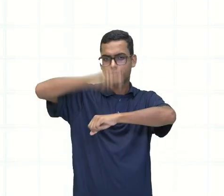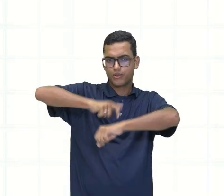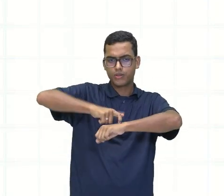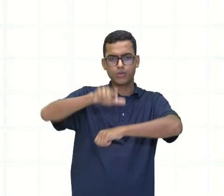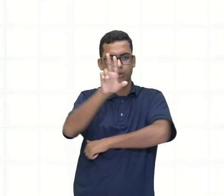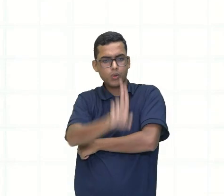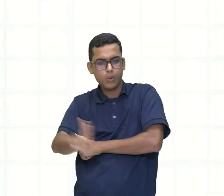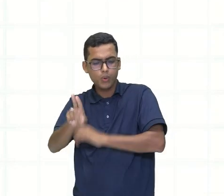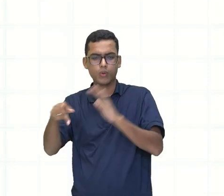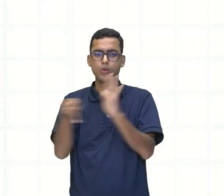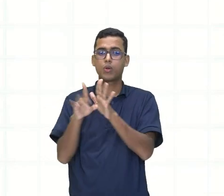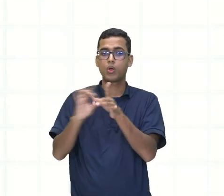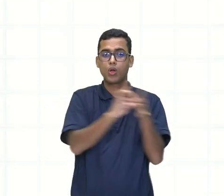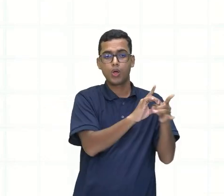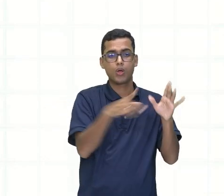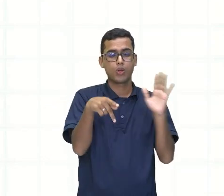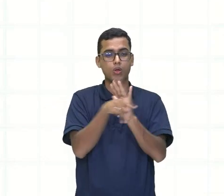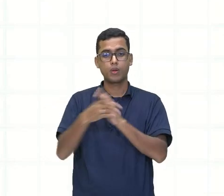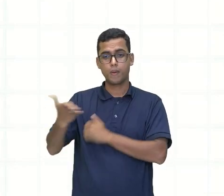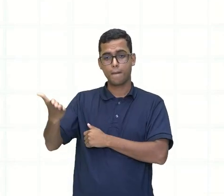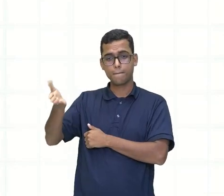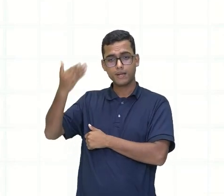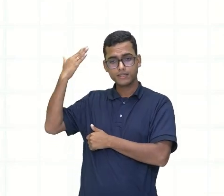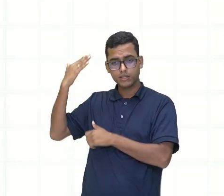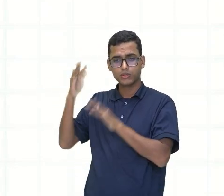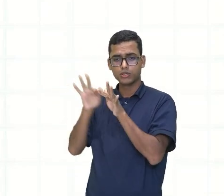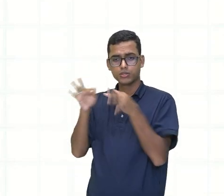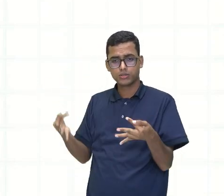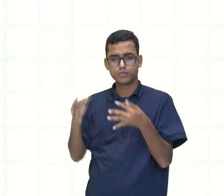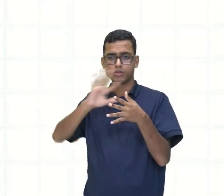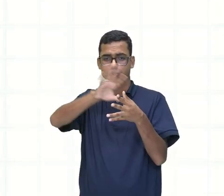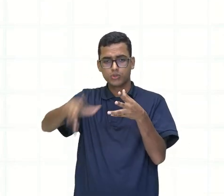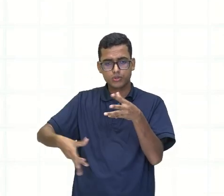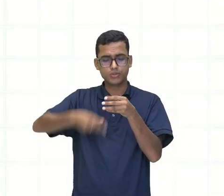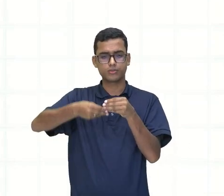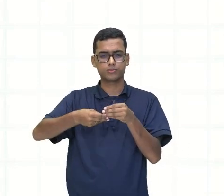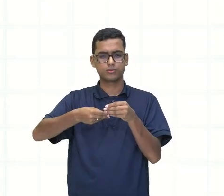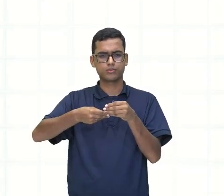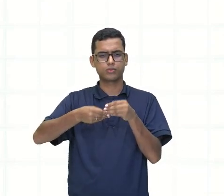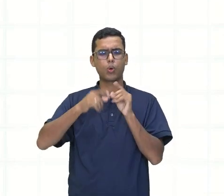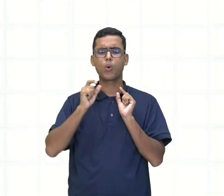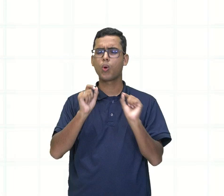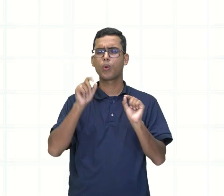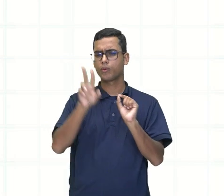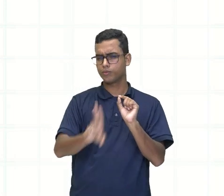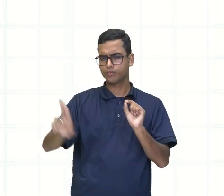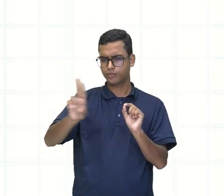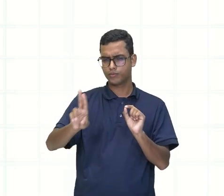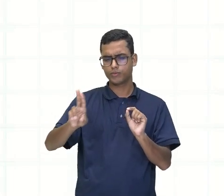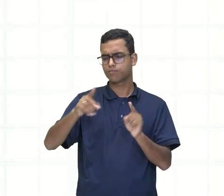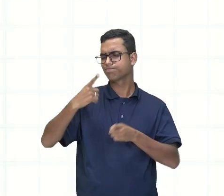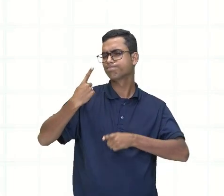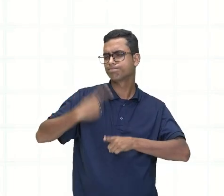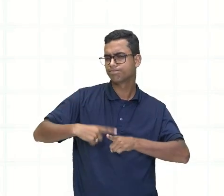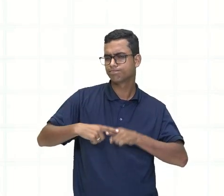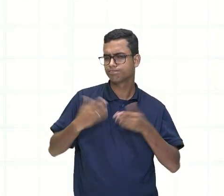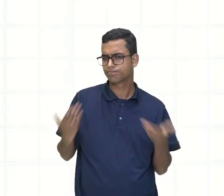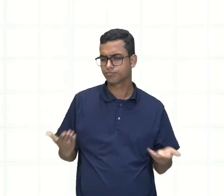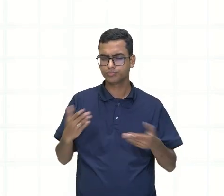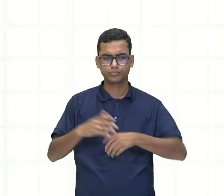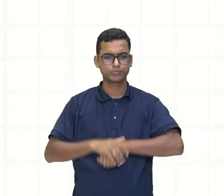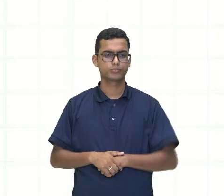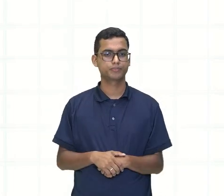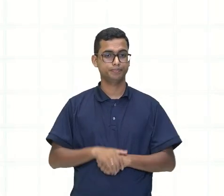simple past como complemento. Para que elas servem, hein? Olha só, tem escrito aí, ó, trazem